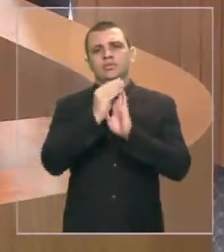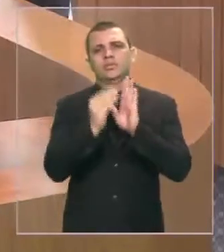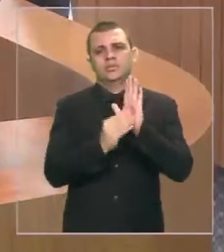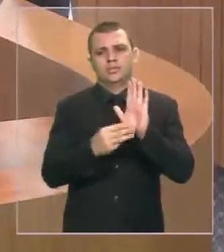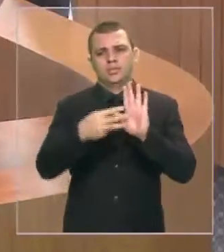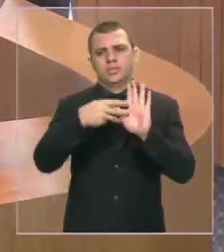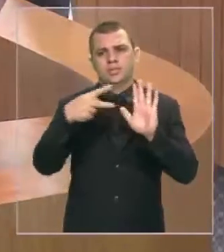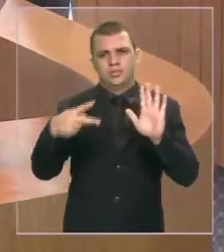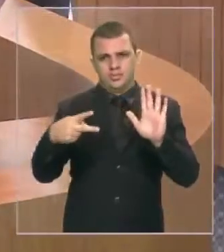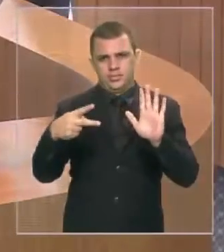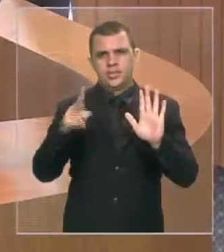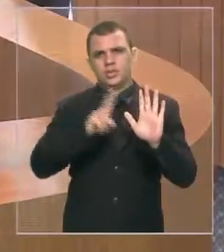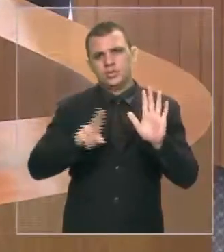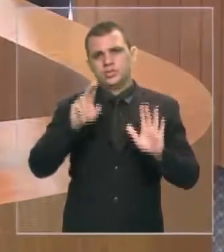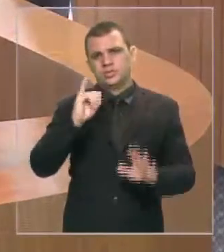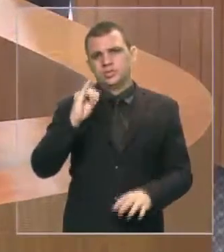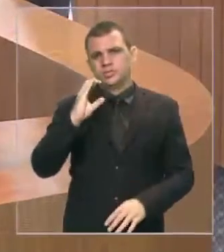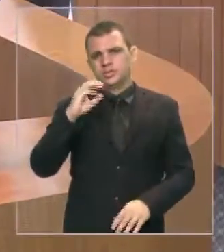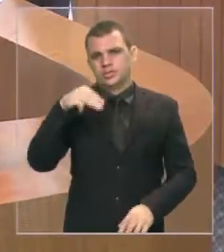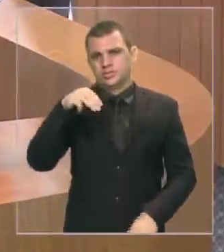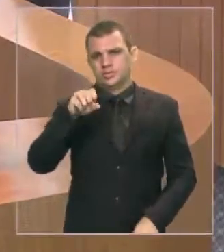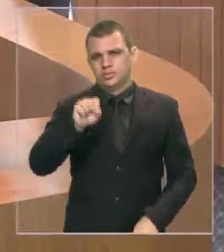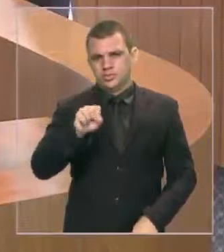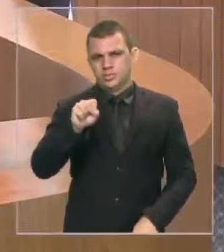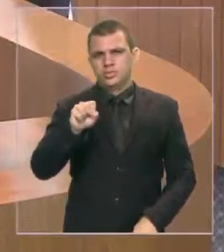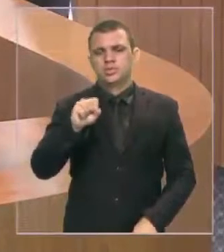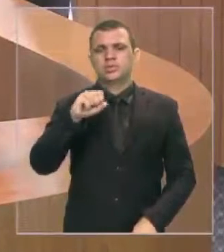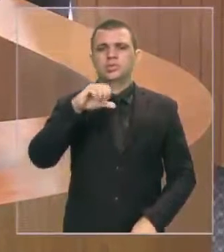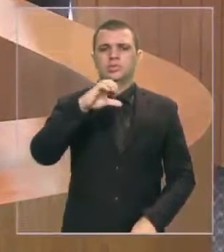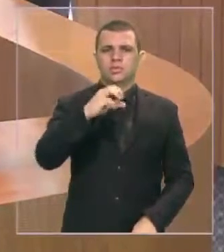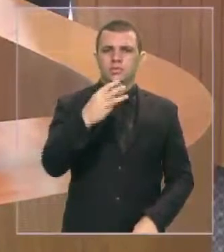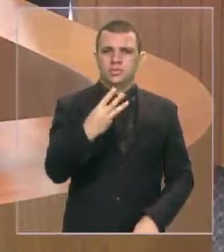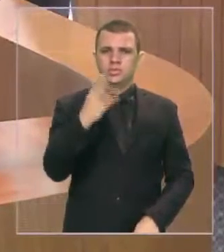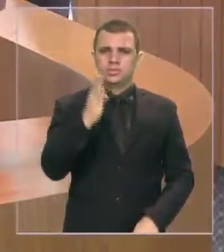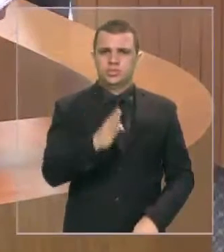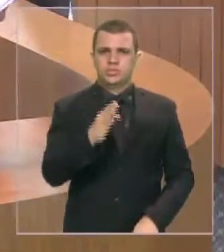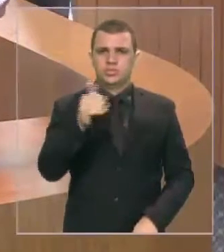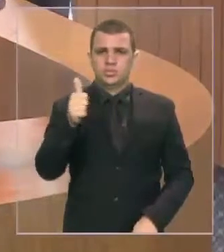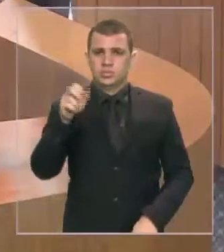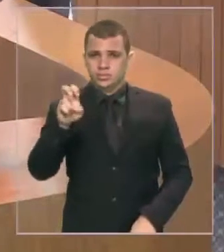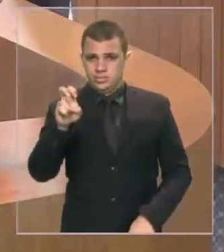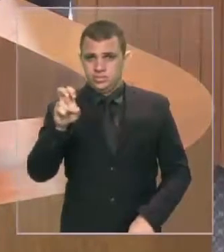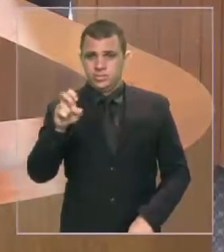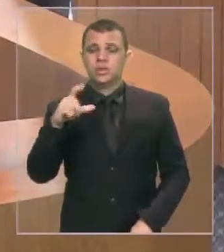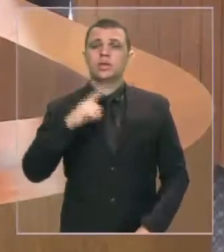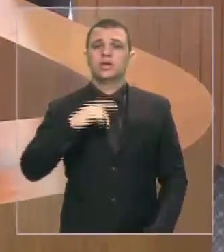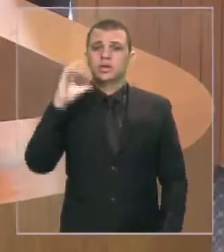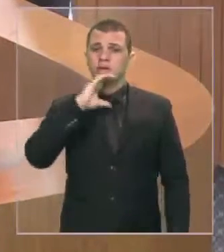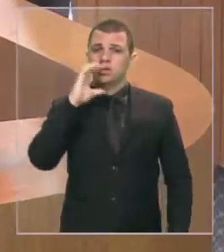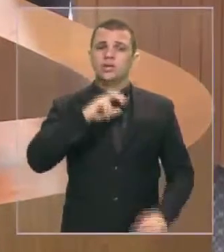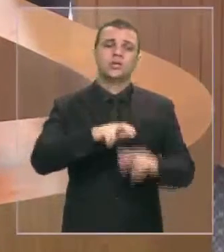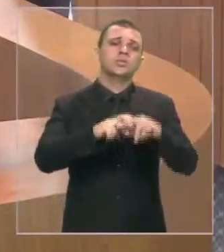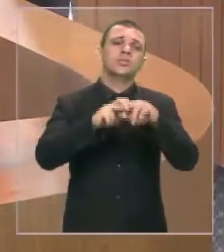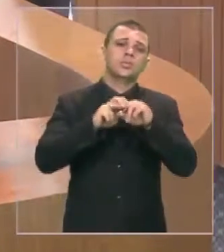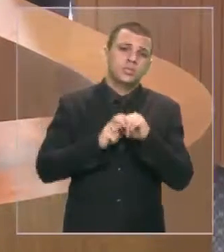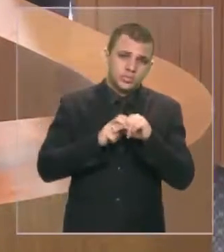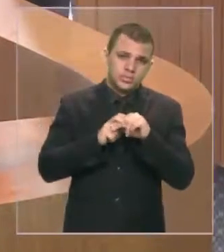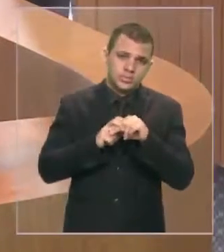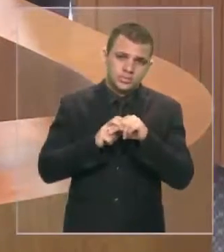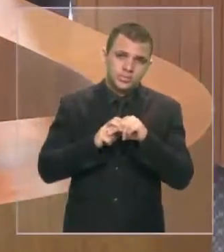do ICMS 93/15, que tem natureza de urgência em razão do fato de que a EC